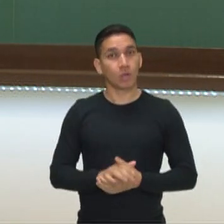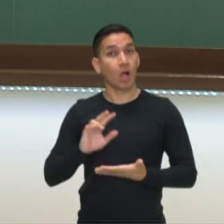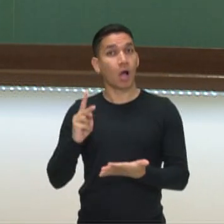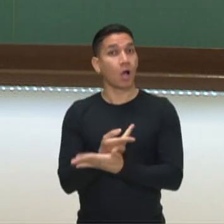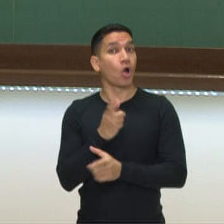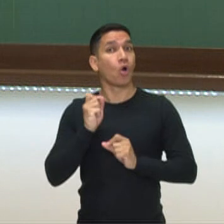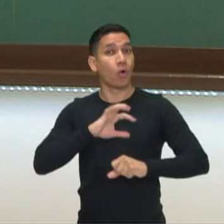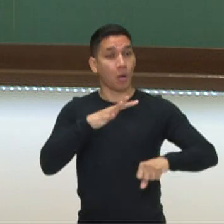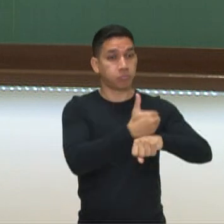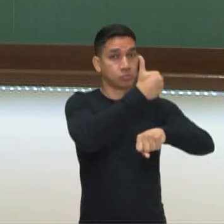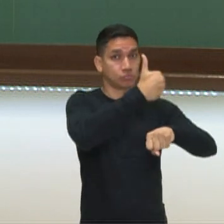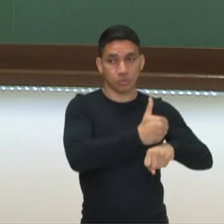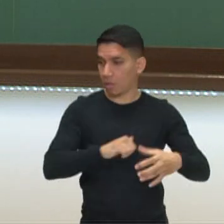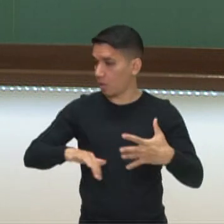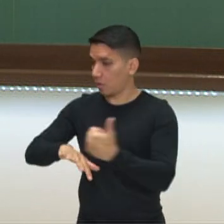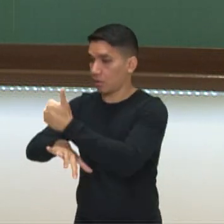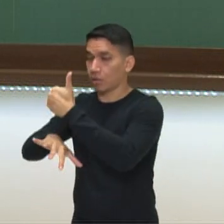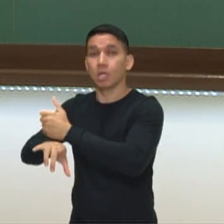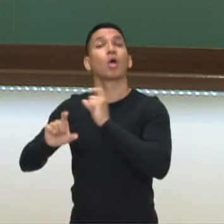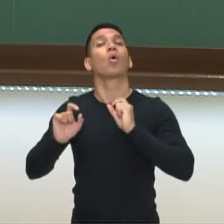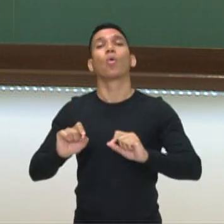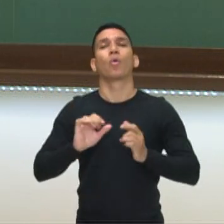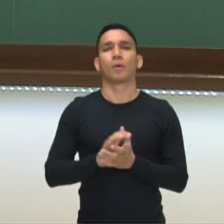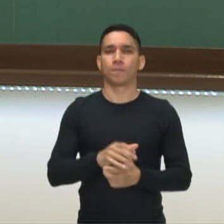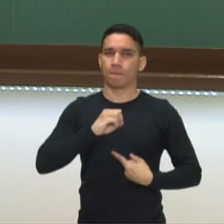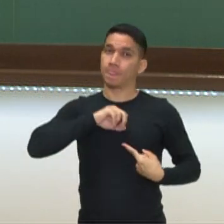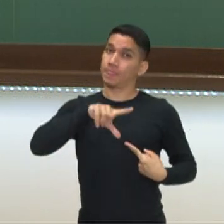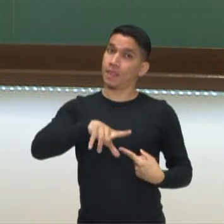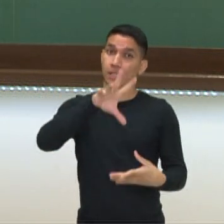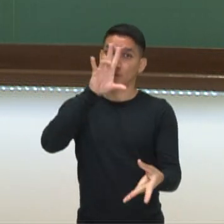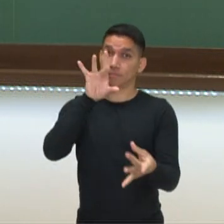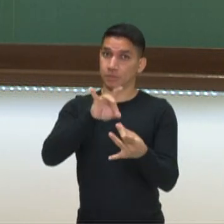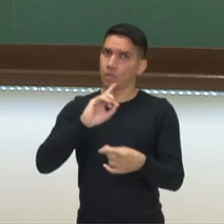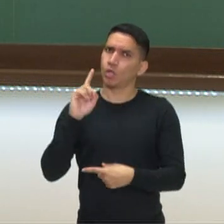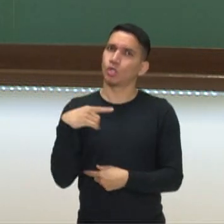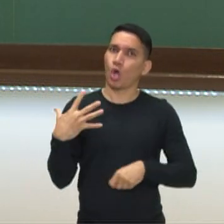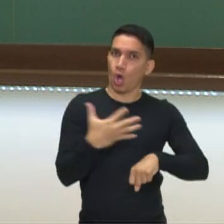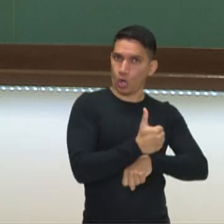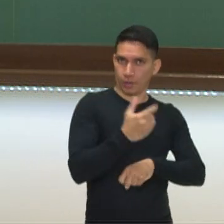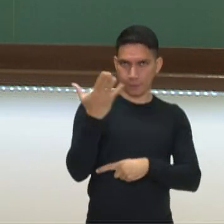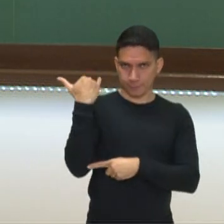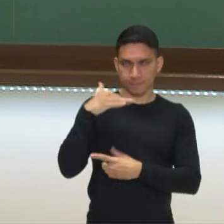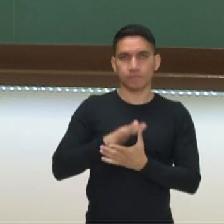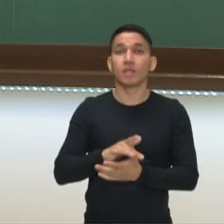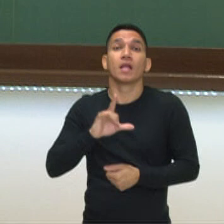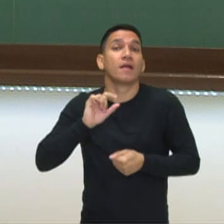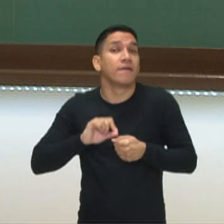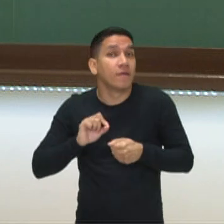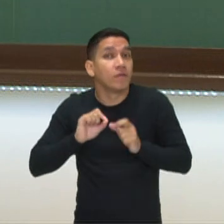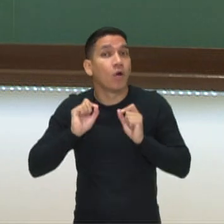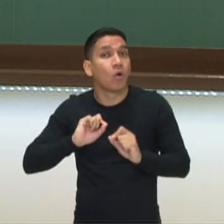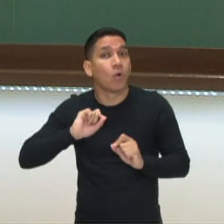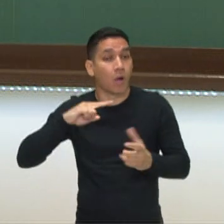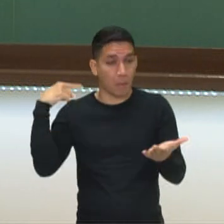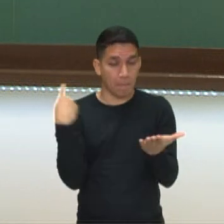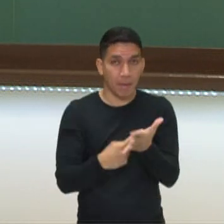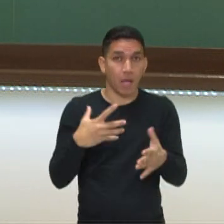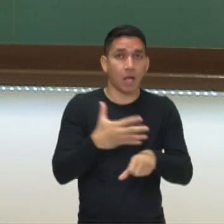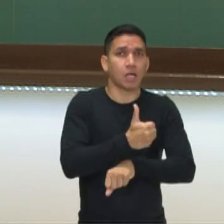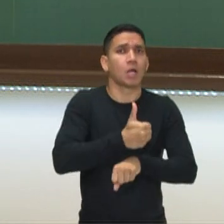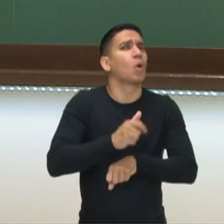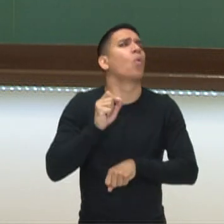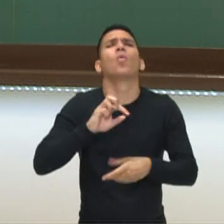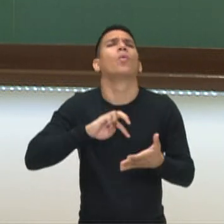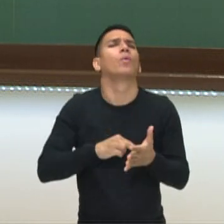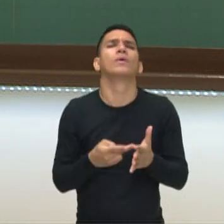o colonialismo. Portugal, especificamente, do qual nós éramos colônia, praticava, então, o pacto colonial. O que era o